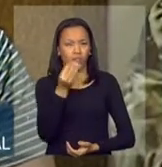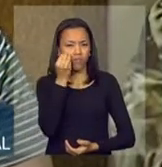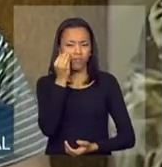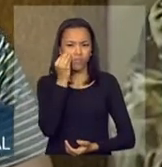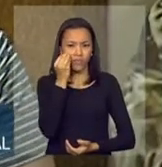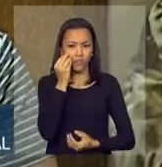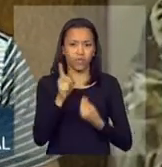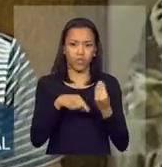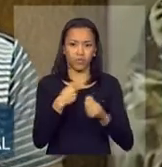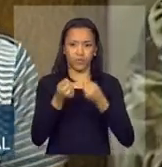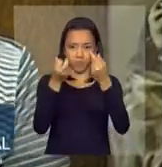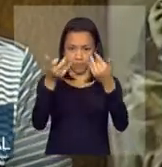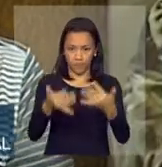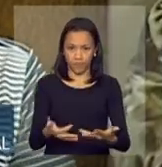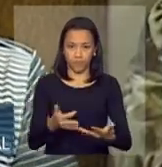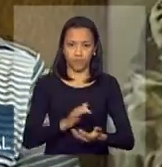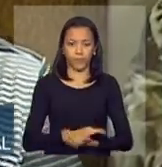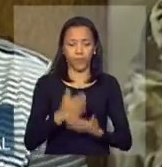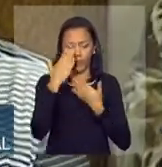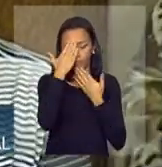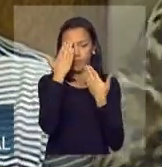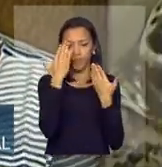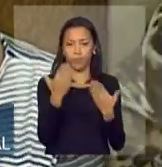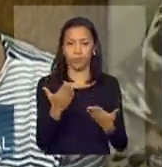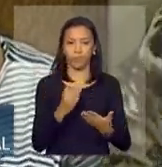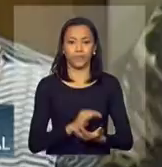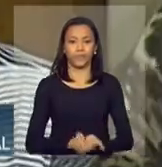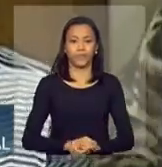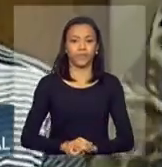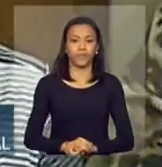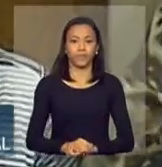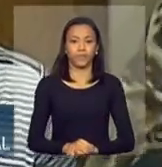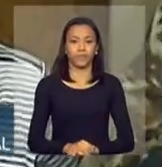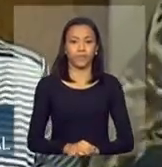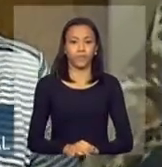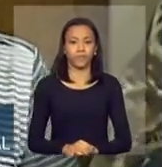nossa apreciação. Obrigado.